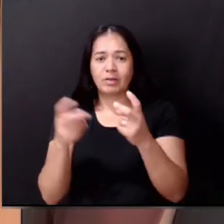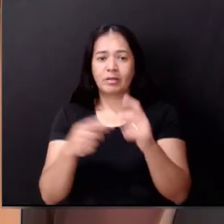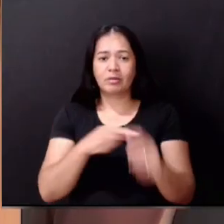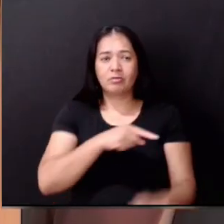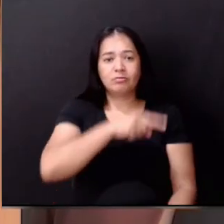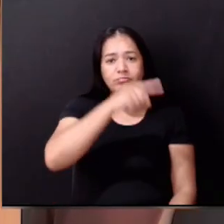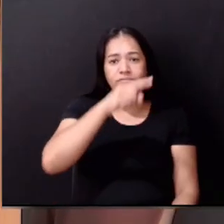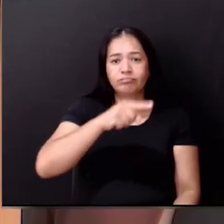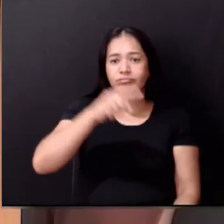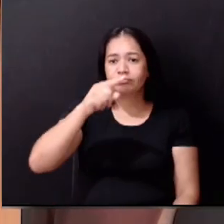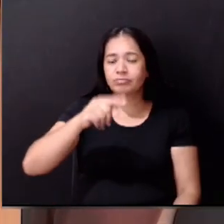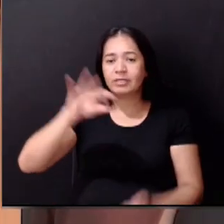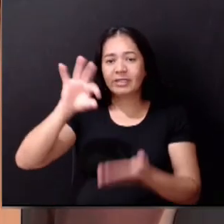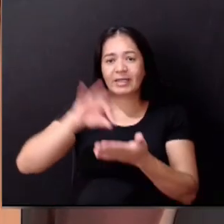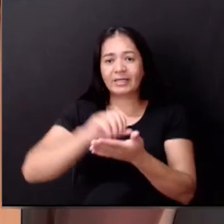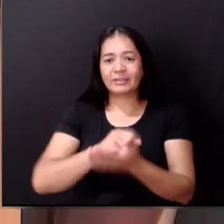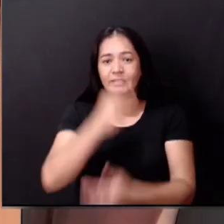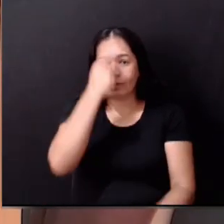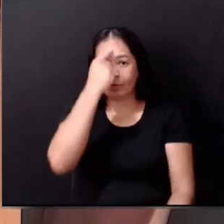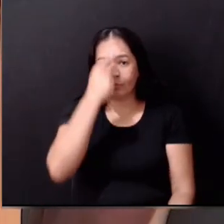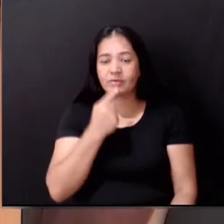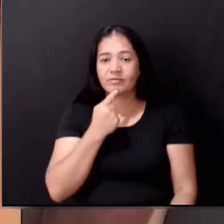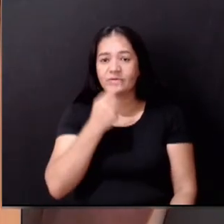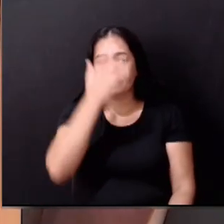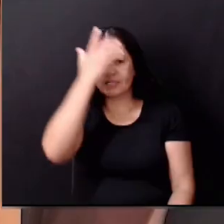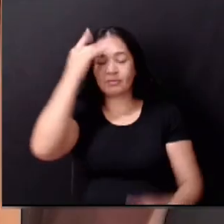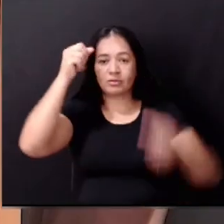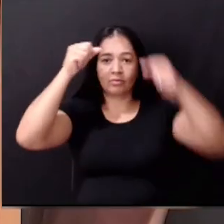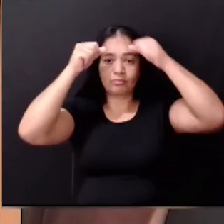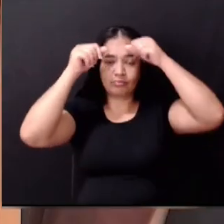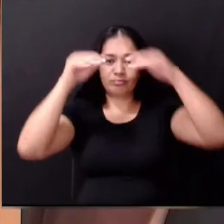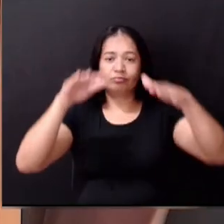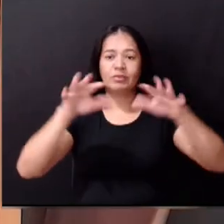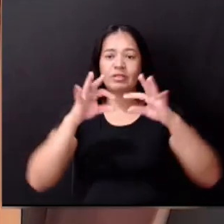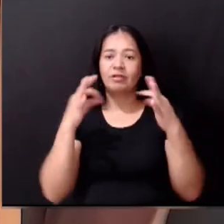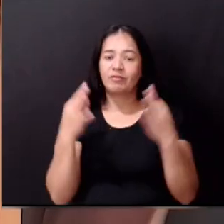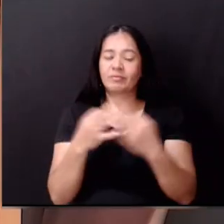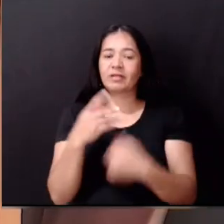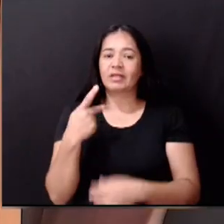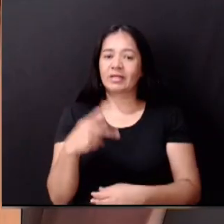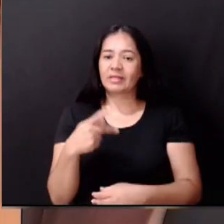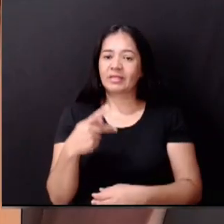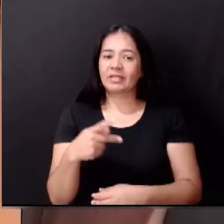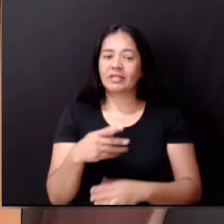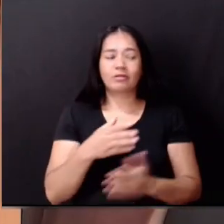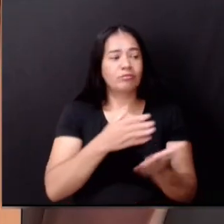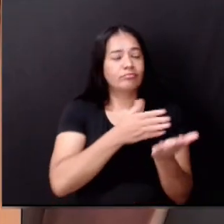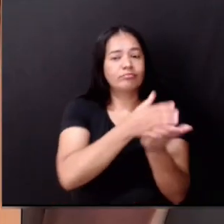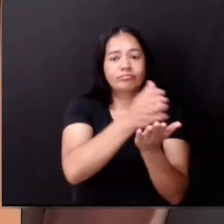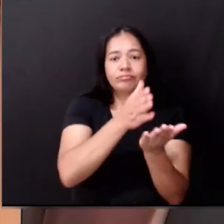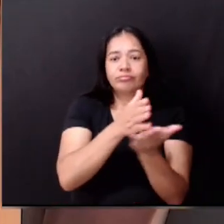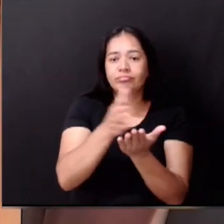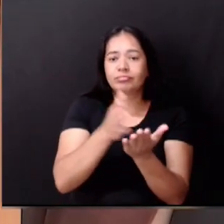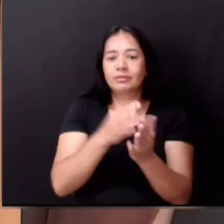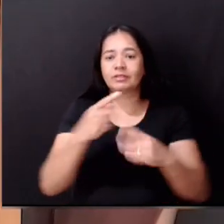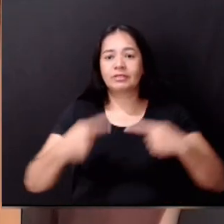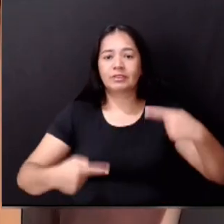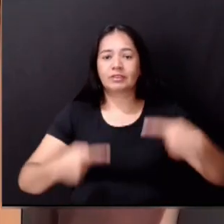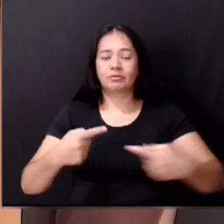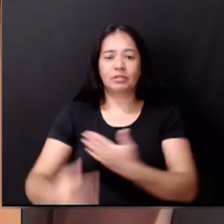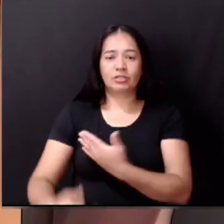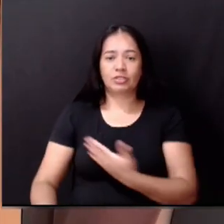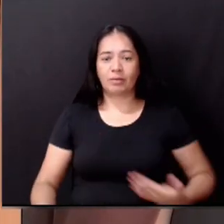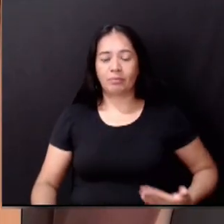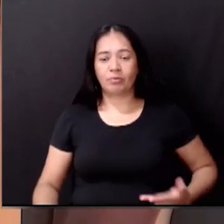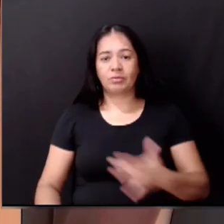das pessoas com TEA e seus familiares com vistas aos direcionamentos das políticas públicas de saúde, educação,